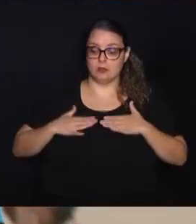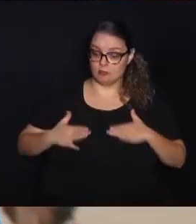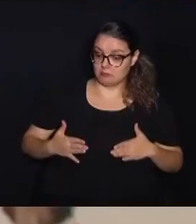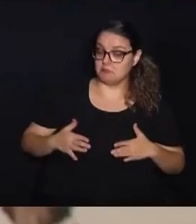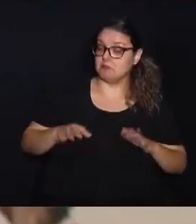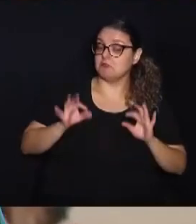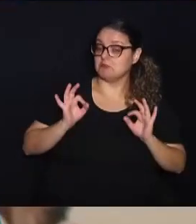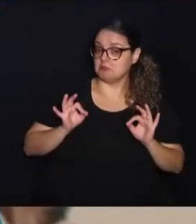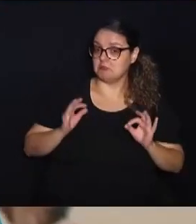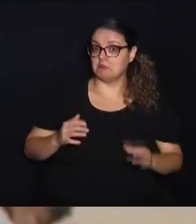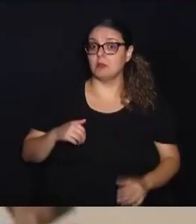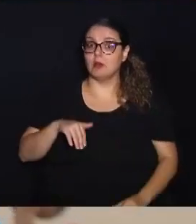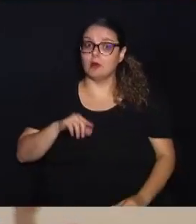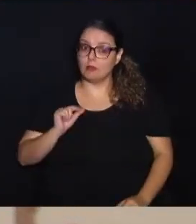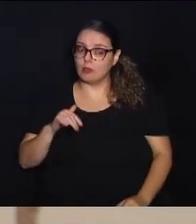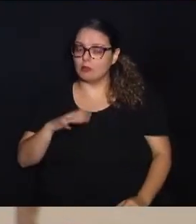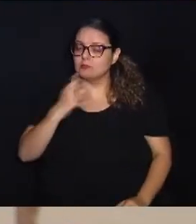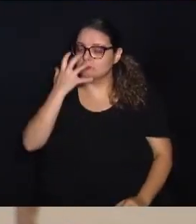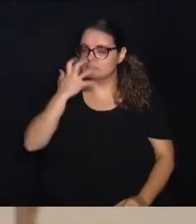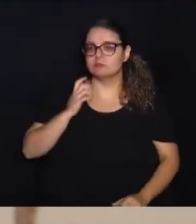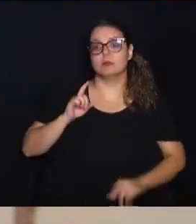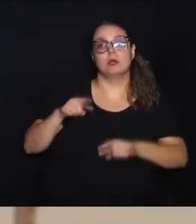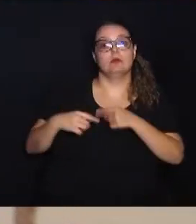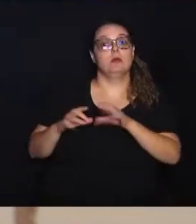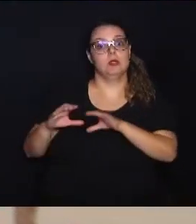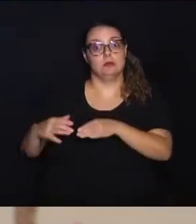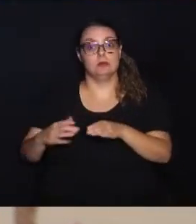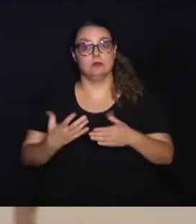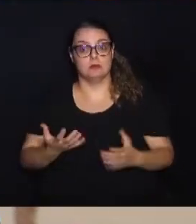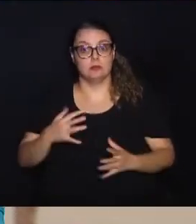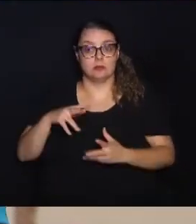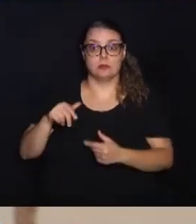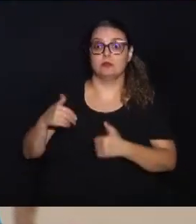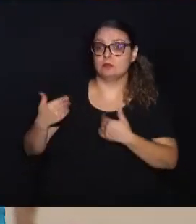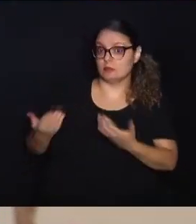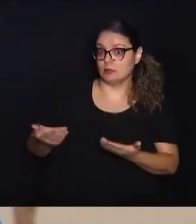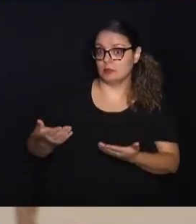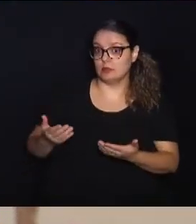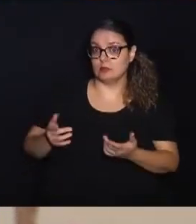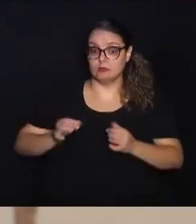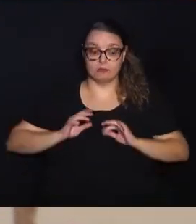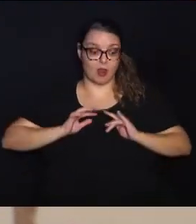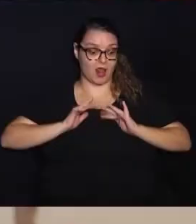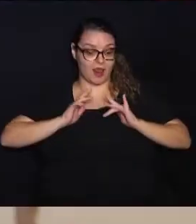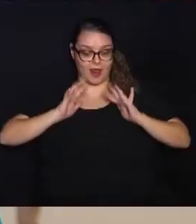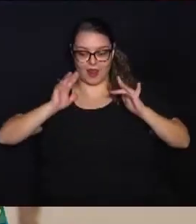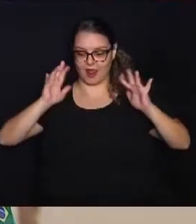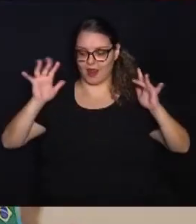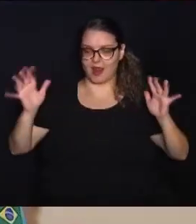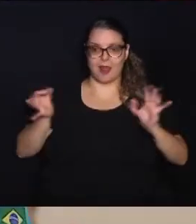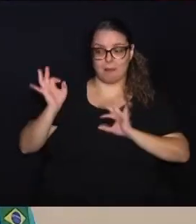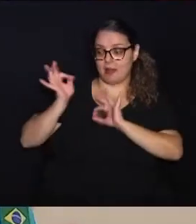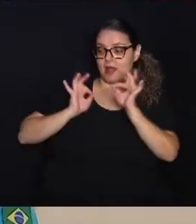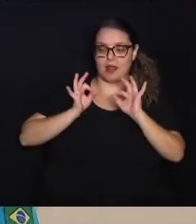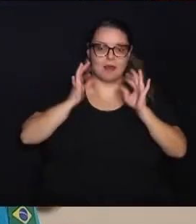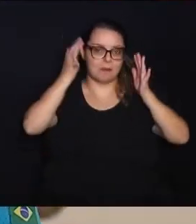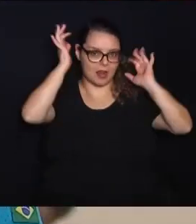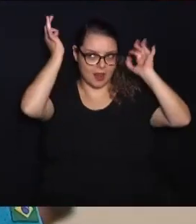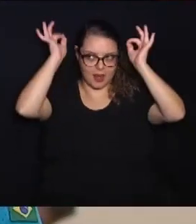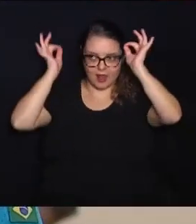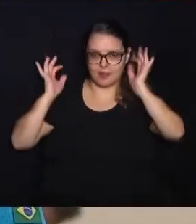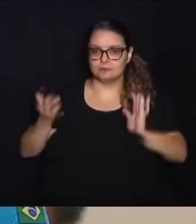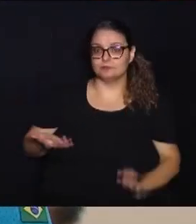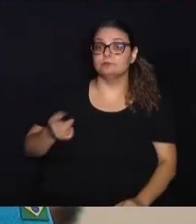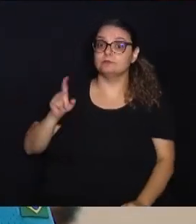que as ginastas se envolvem muito, a própria ginasta, na escolha dos seus colãs, maquiagem, cabelo. A escolha da música também